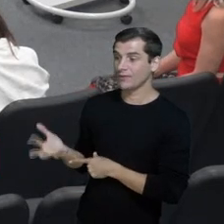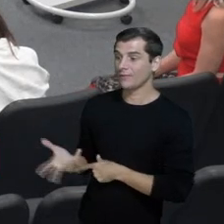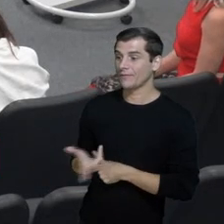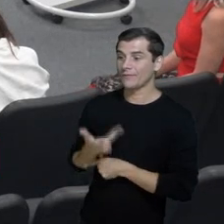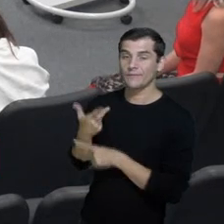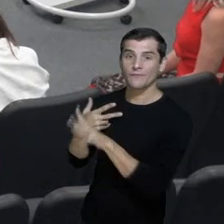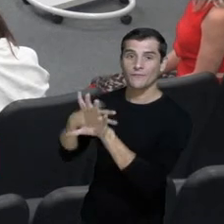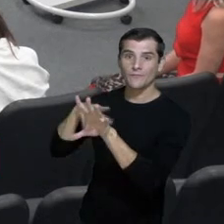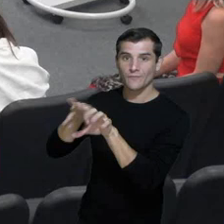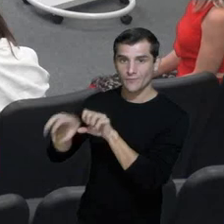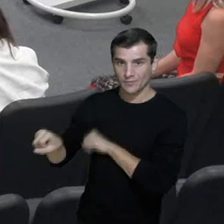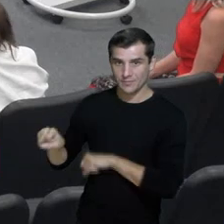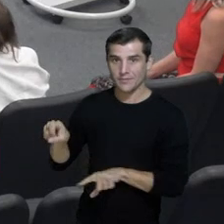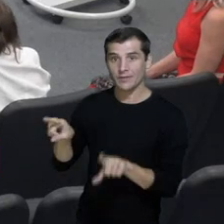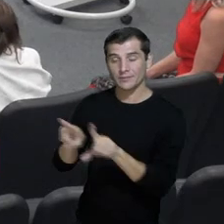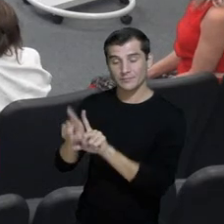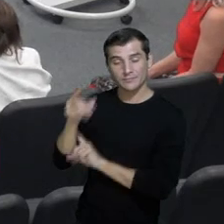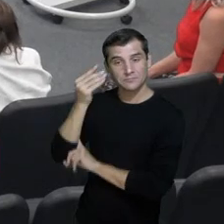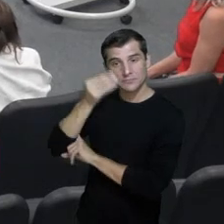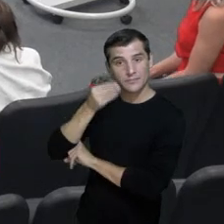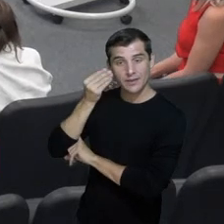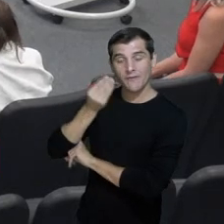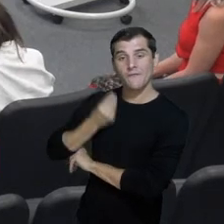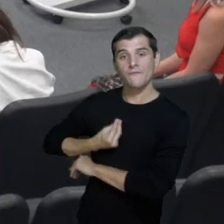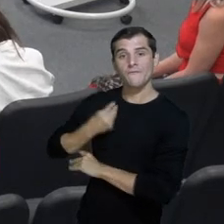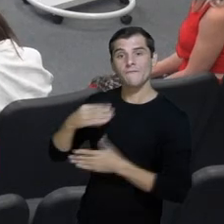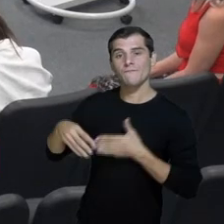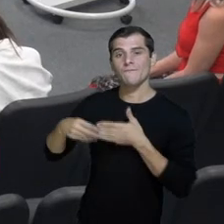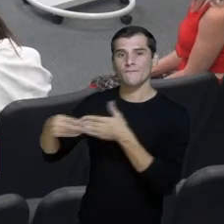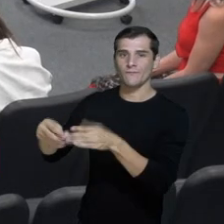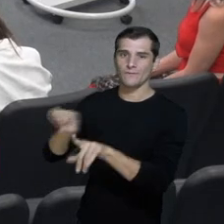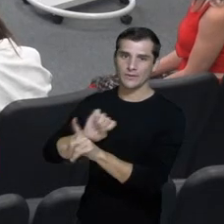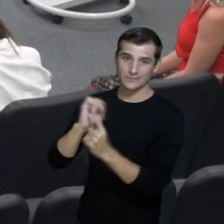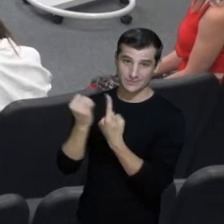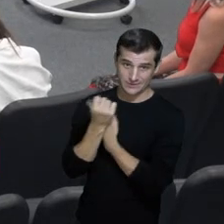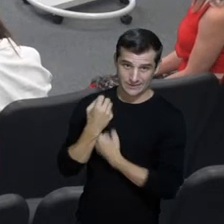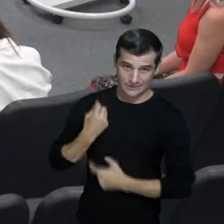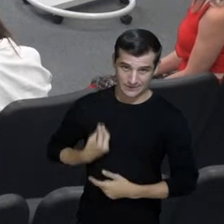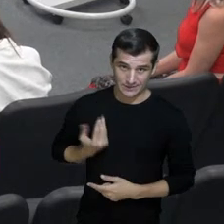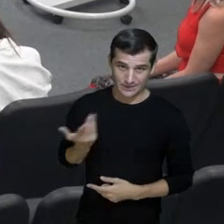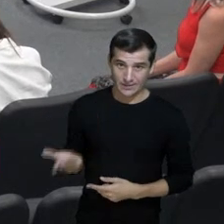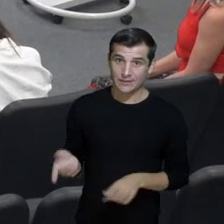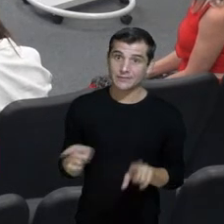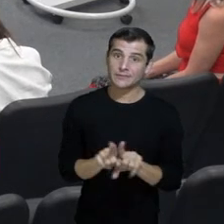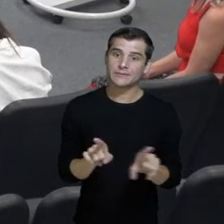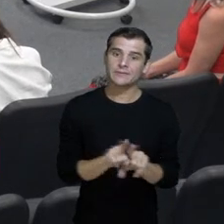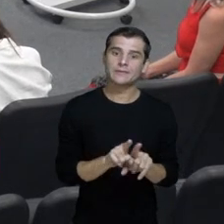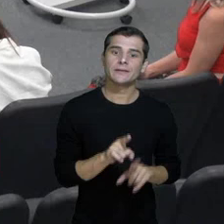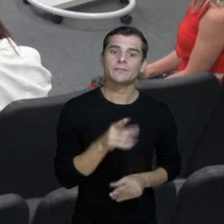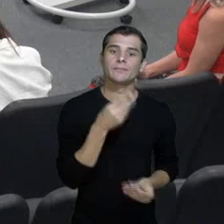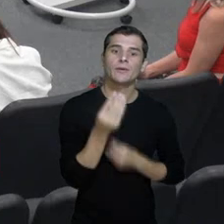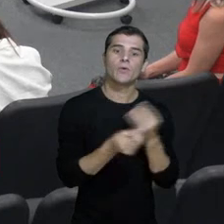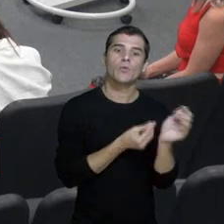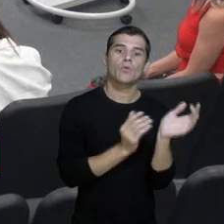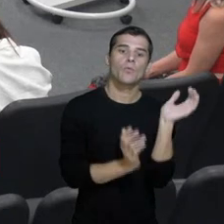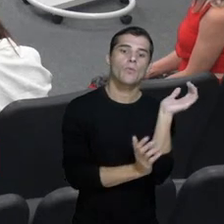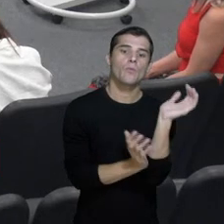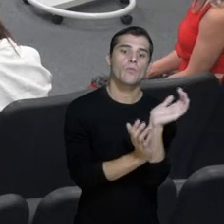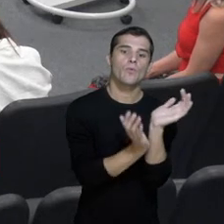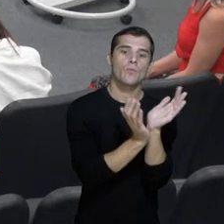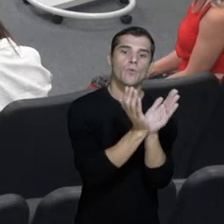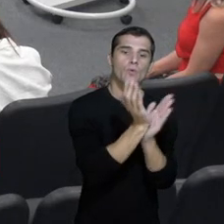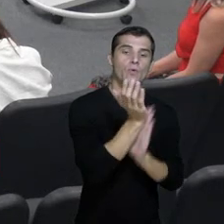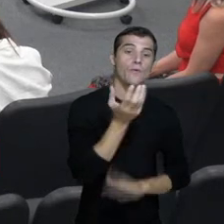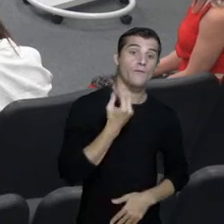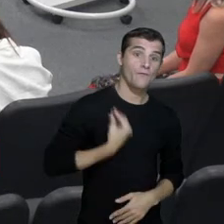e experientes para conduzirem a nossa sociedade nós precisamos desmistificar a burocracia e utilizar ela como uma ferramenta